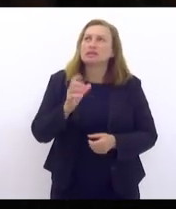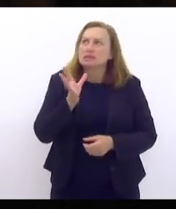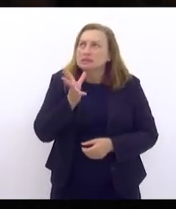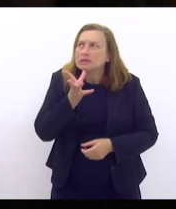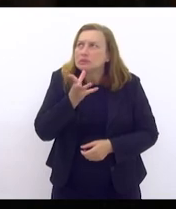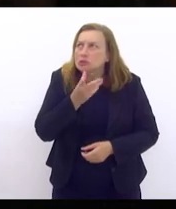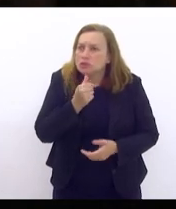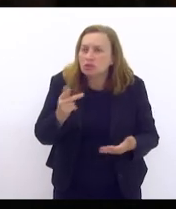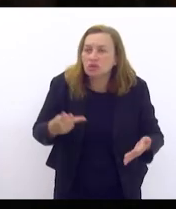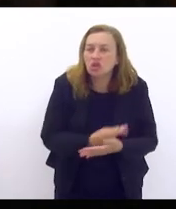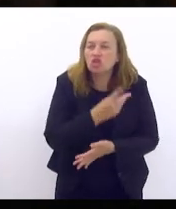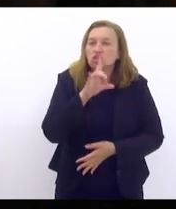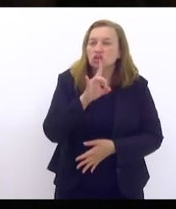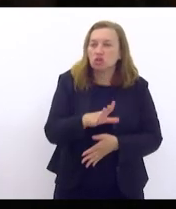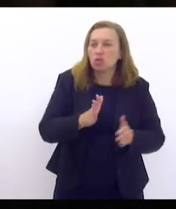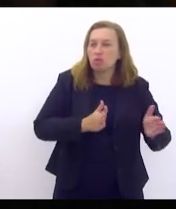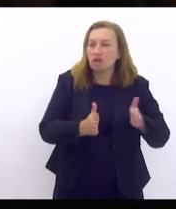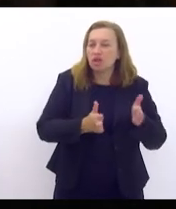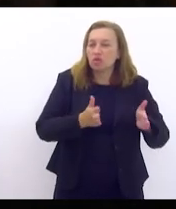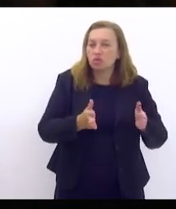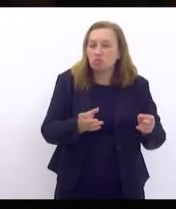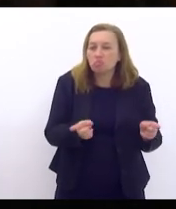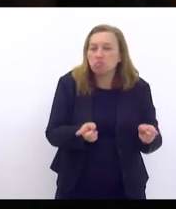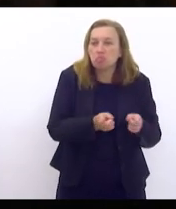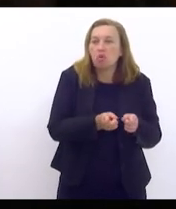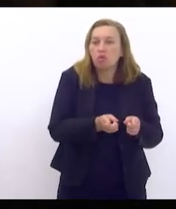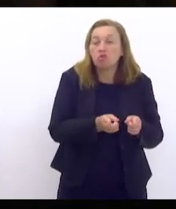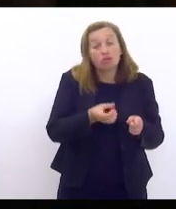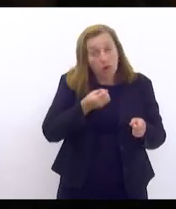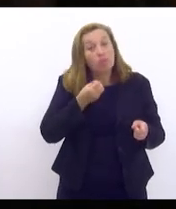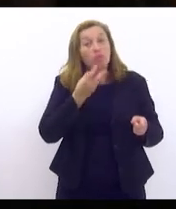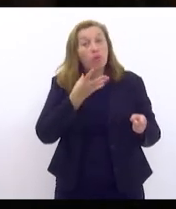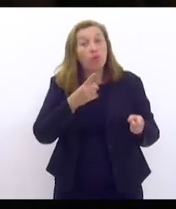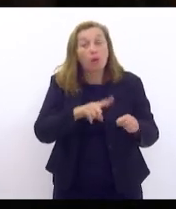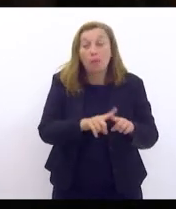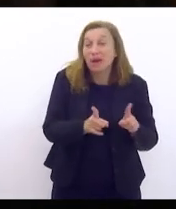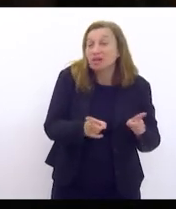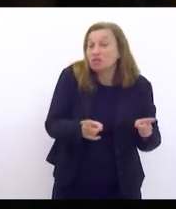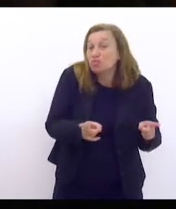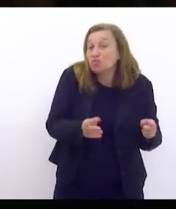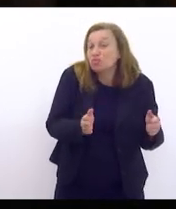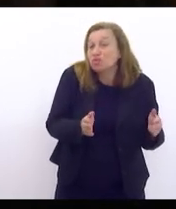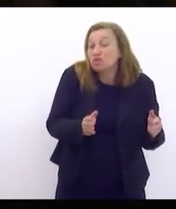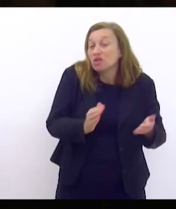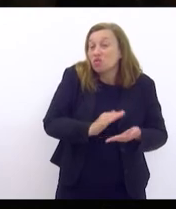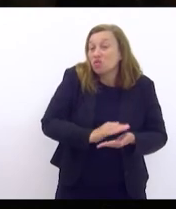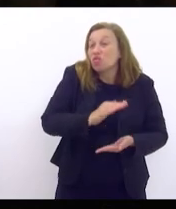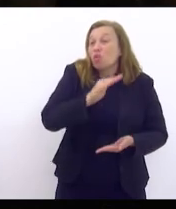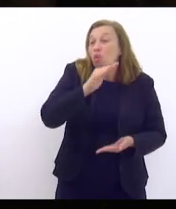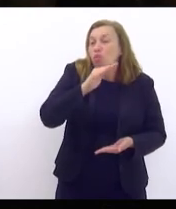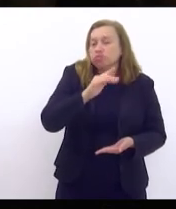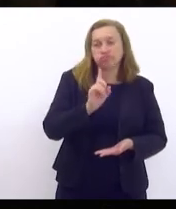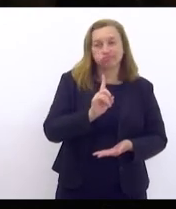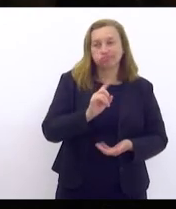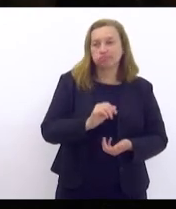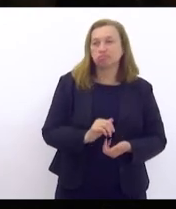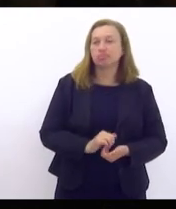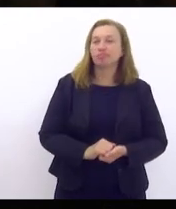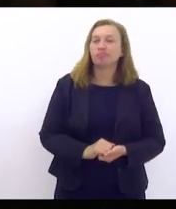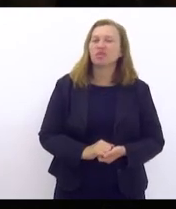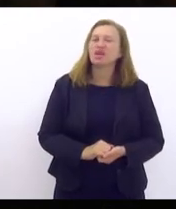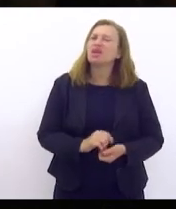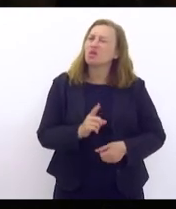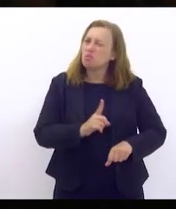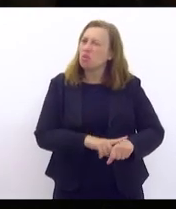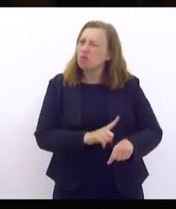a acontecer que só funcionou de um Prazo Curto fez efeito mas não no volume necessário Será que